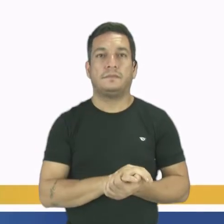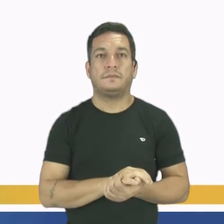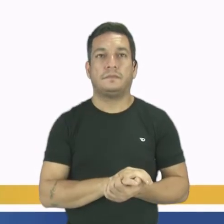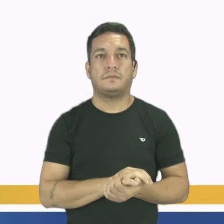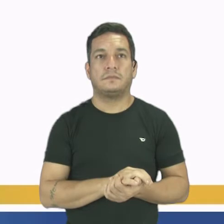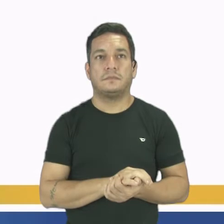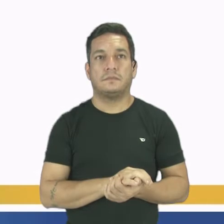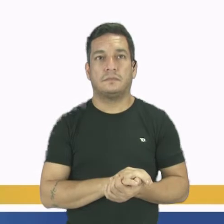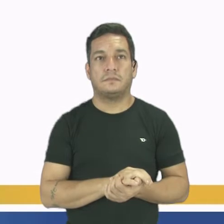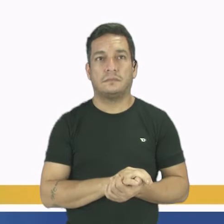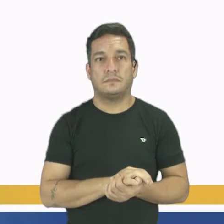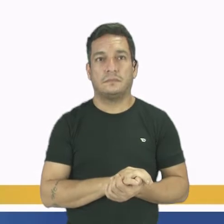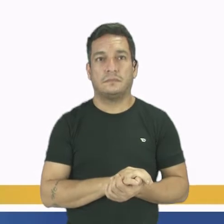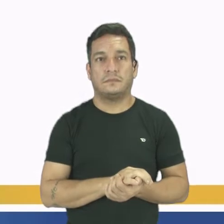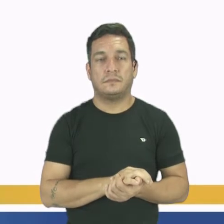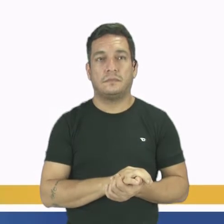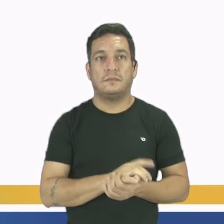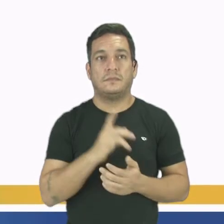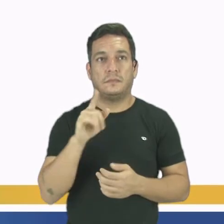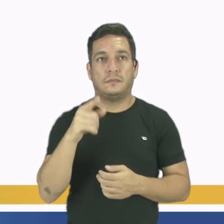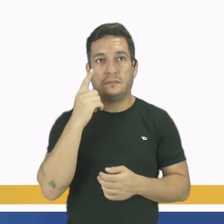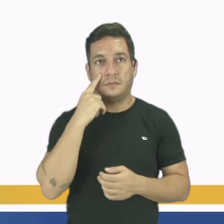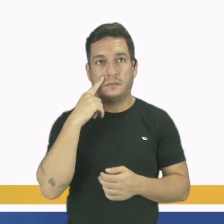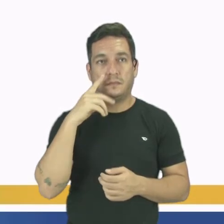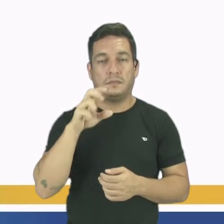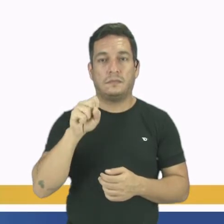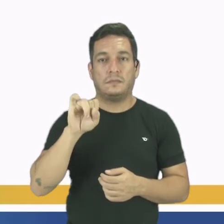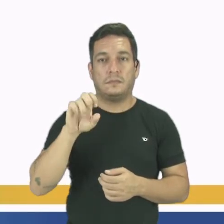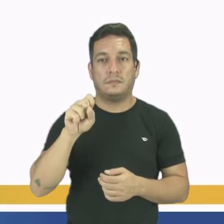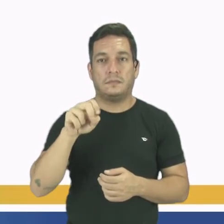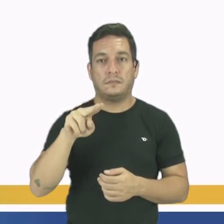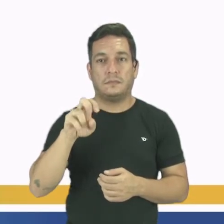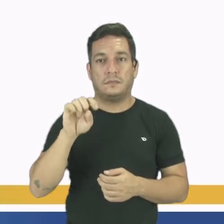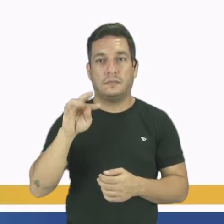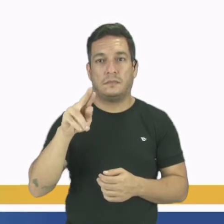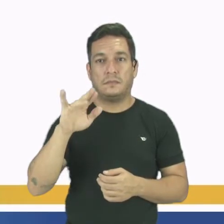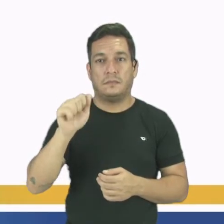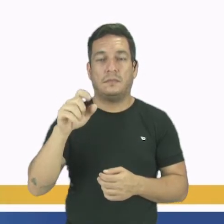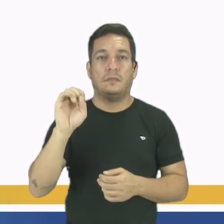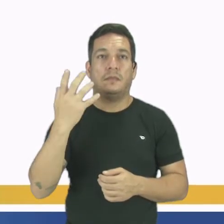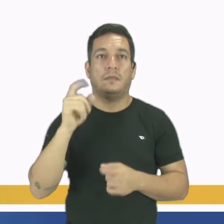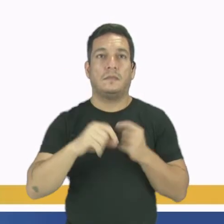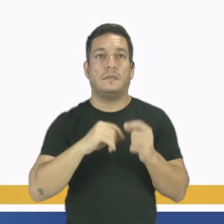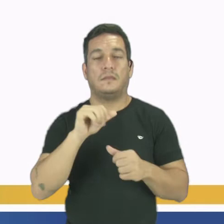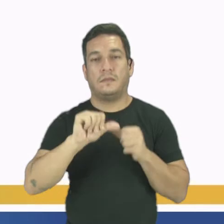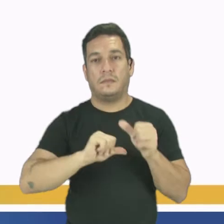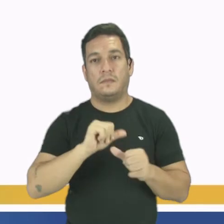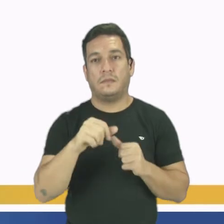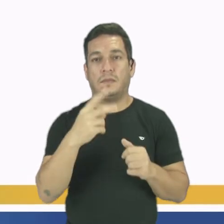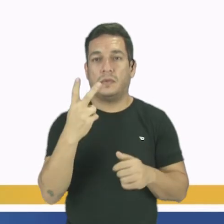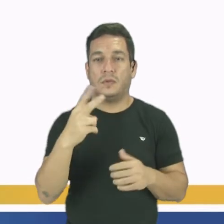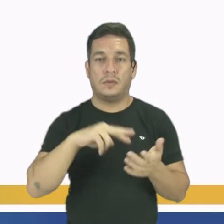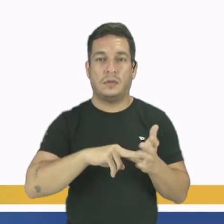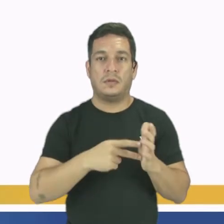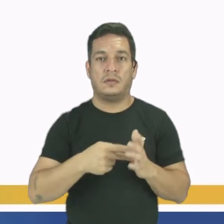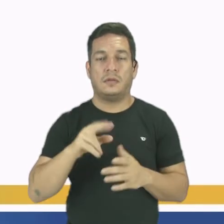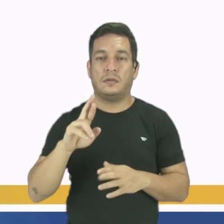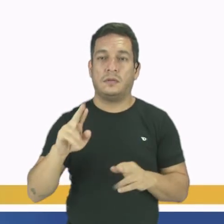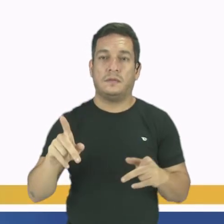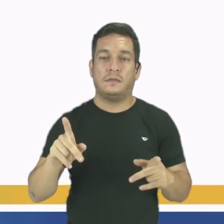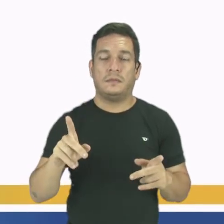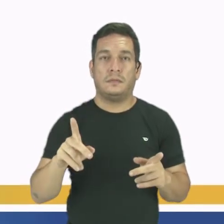E aí a sinestesia ela ocorre quando a gente mistura 2 sentidos diferentes,